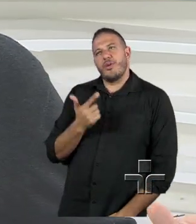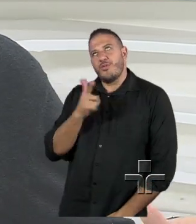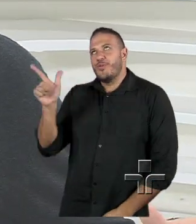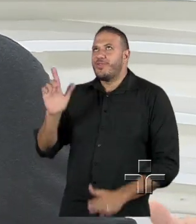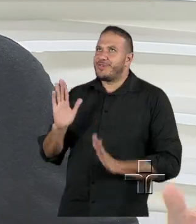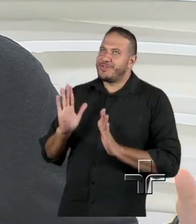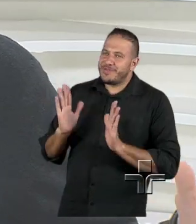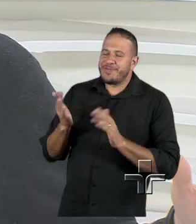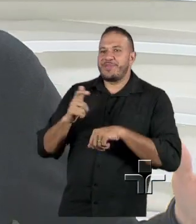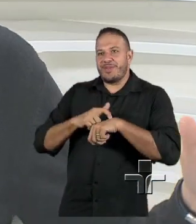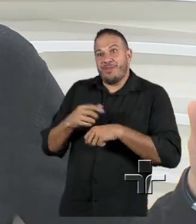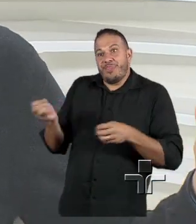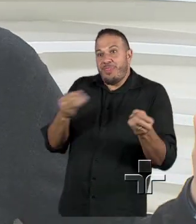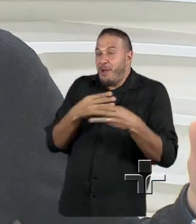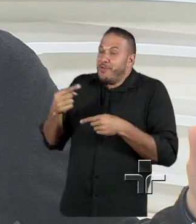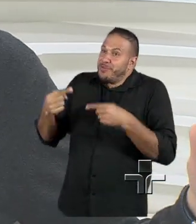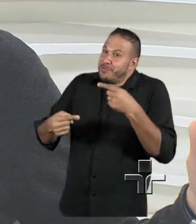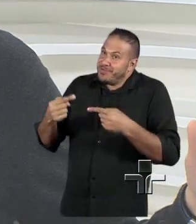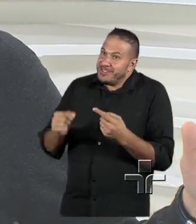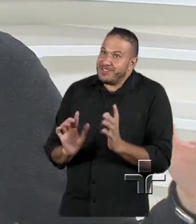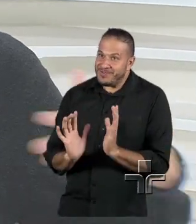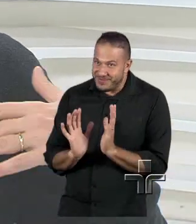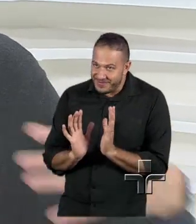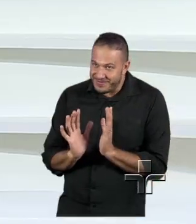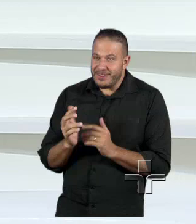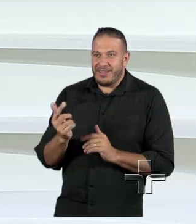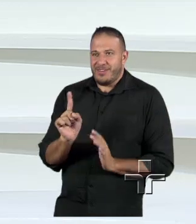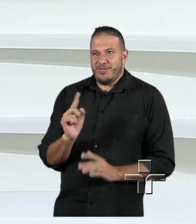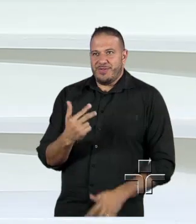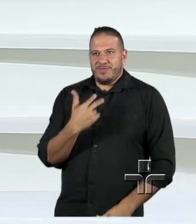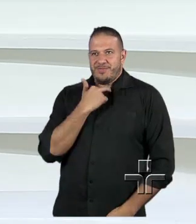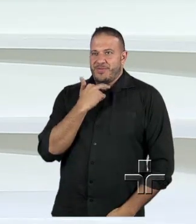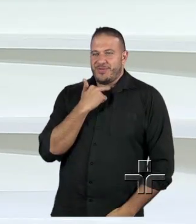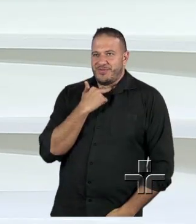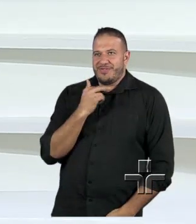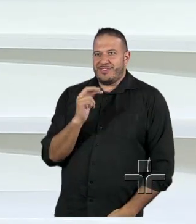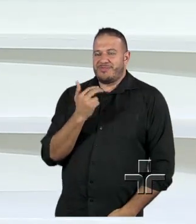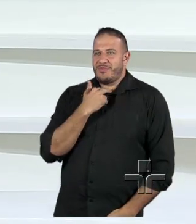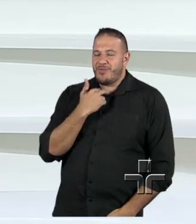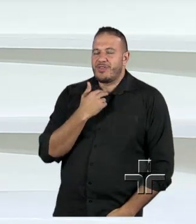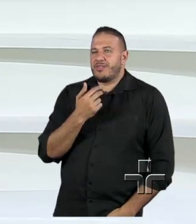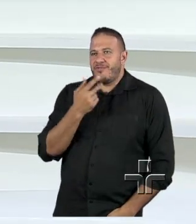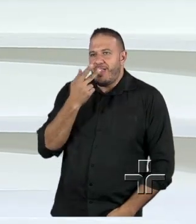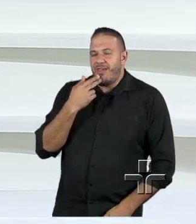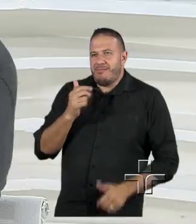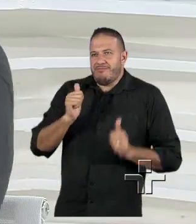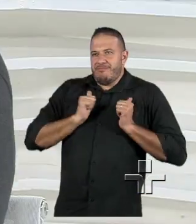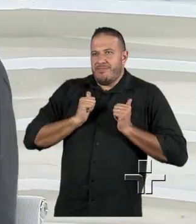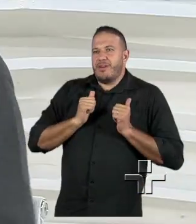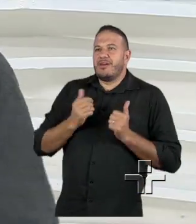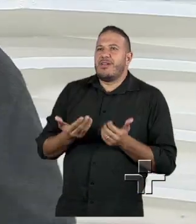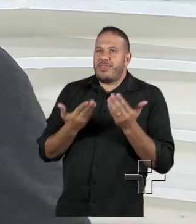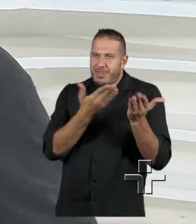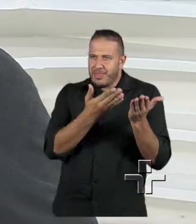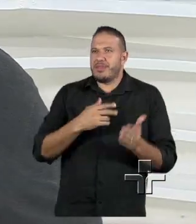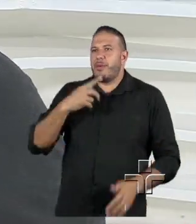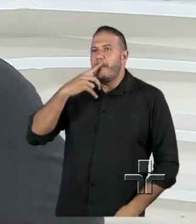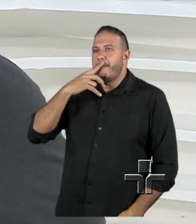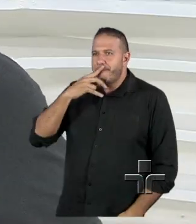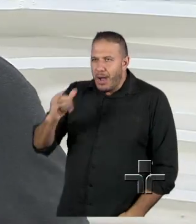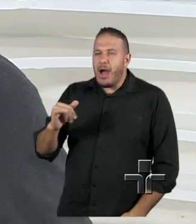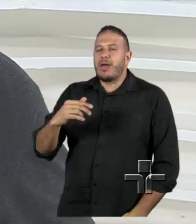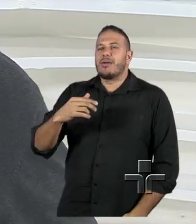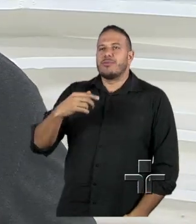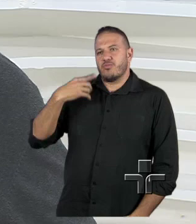tem novos políticos, né? Eu não posso me furtar a dizer que temos aqui o pai de um deputado, o